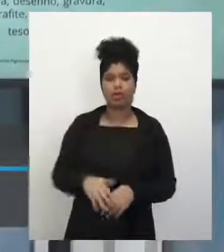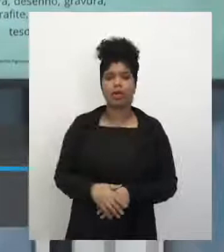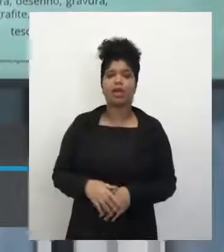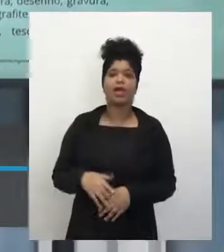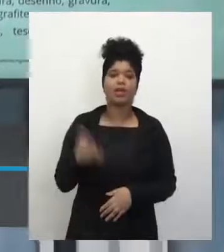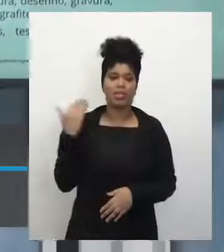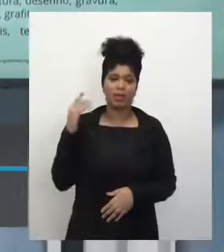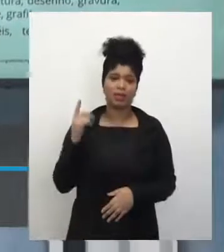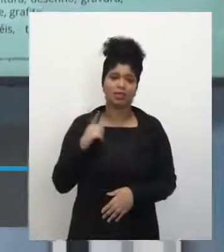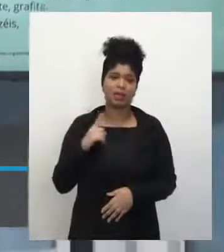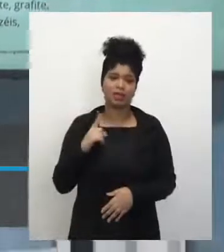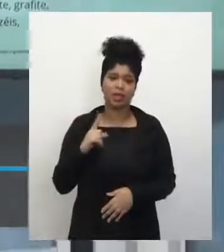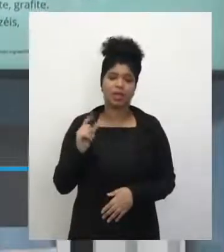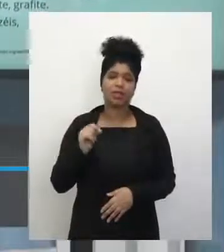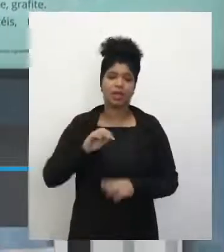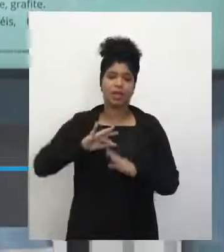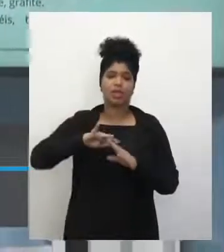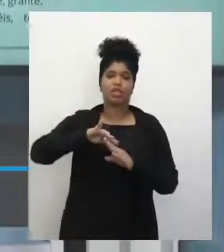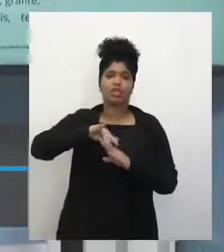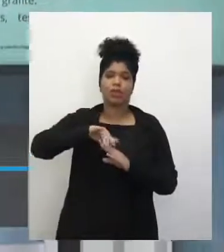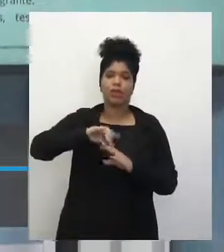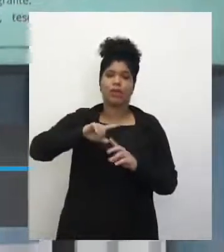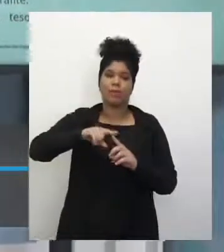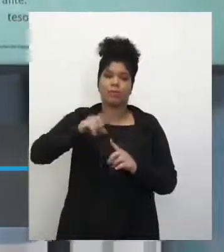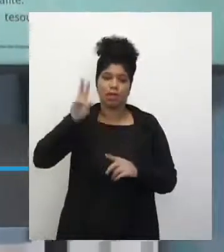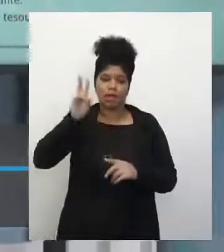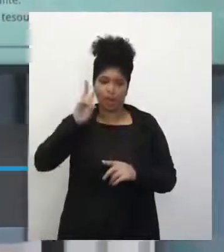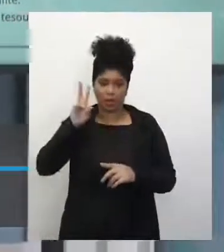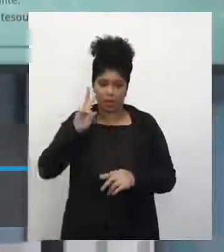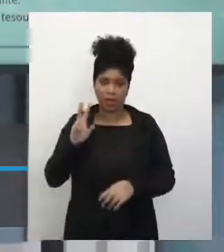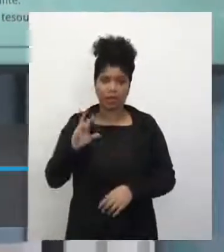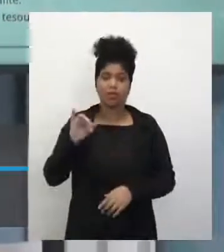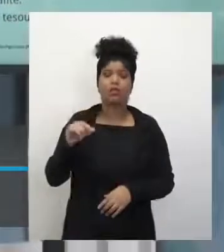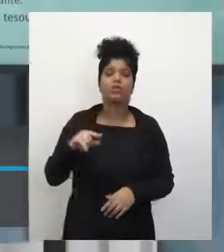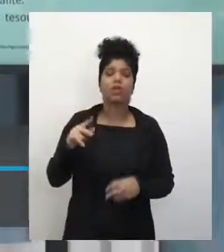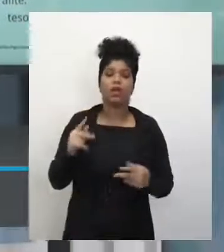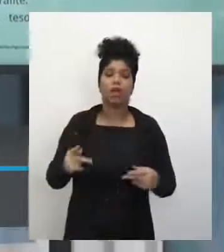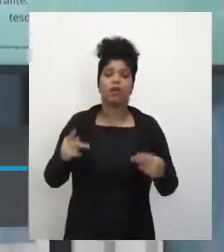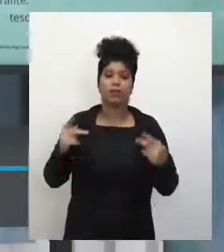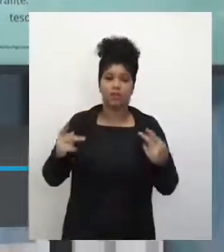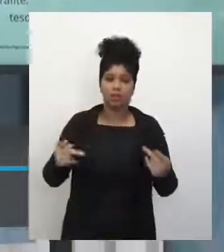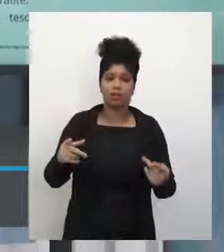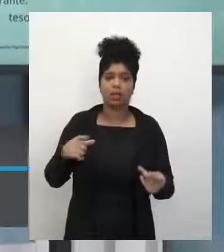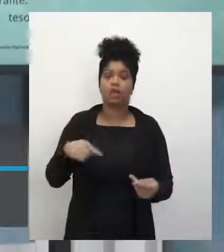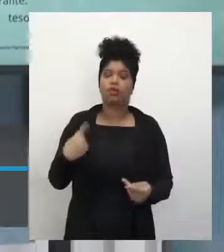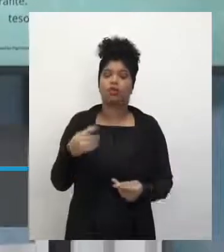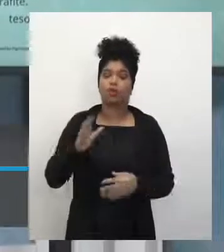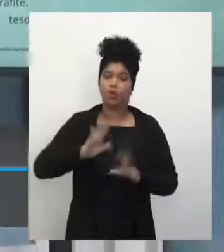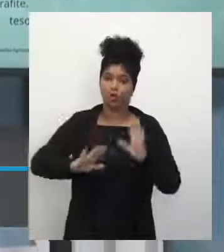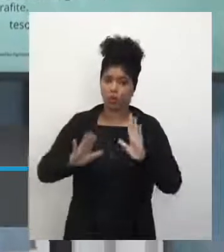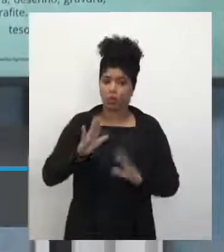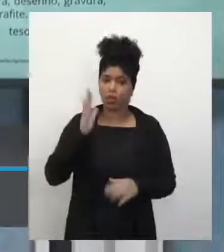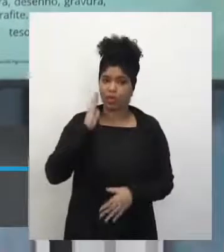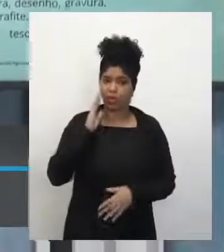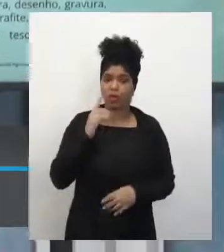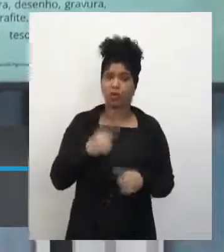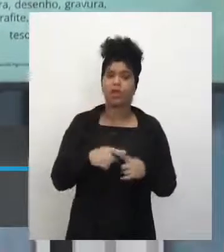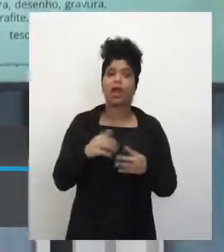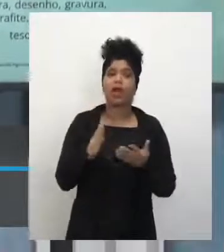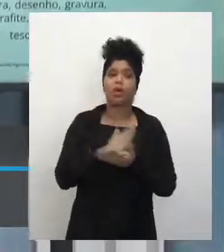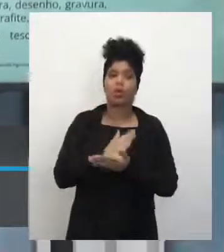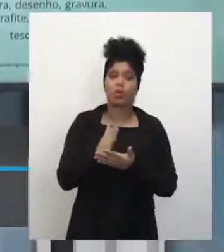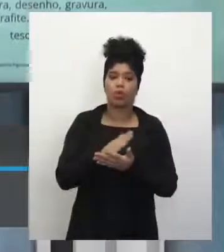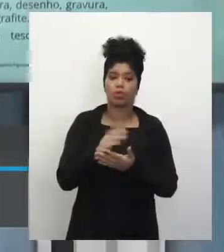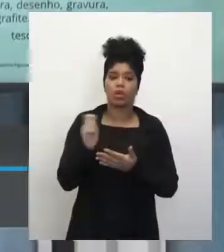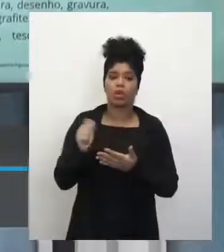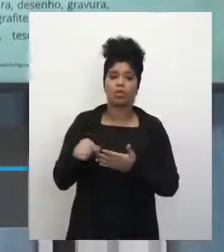mais fácil, né? Mas, gente, lembre-se, tá? Sempre que a gente vai visitar, né, as obras, a gente tem que tomar muito cuidado, porque há obras que são